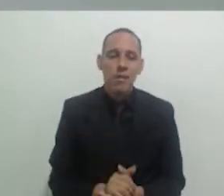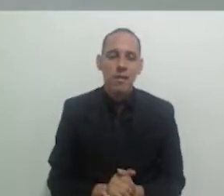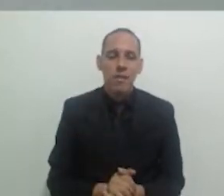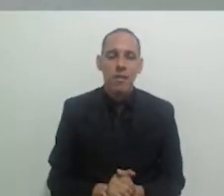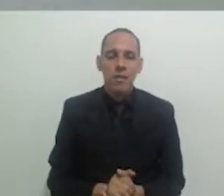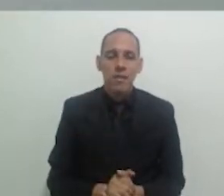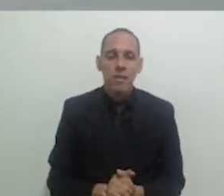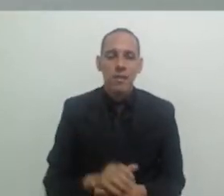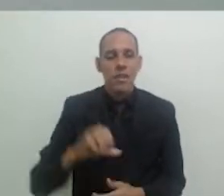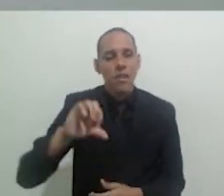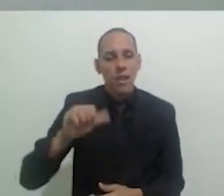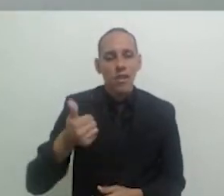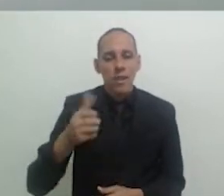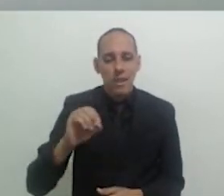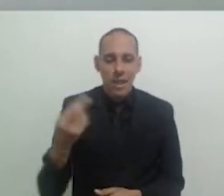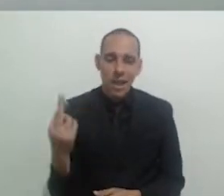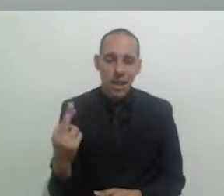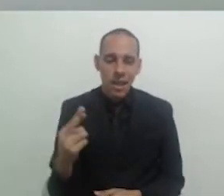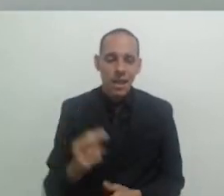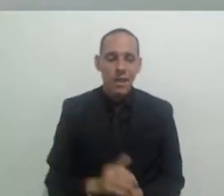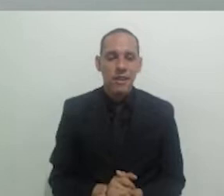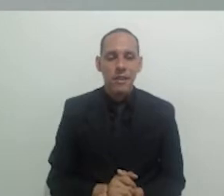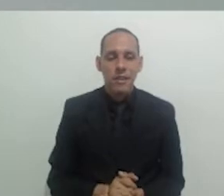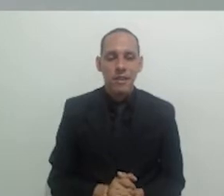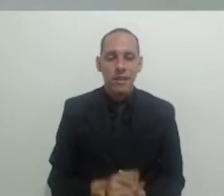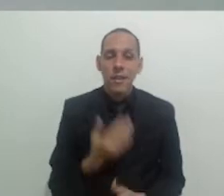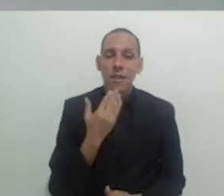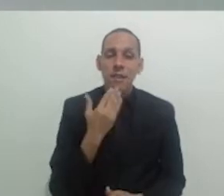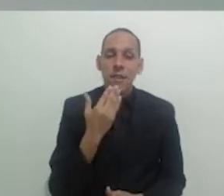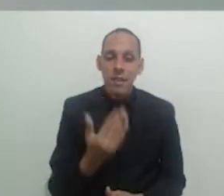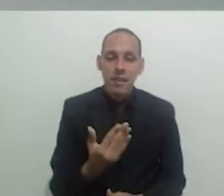R$ 971.910. E a petição ID